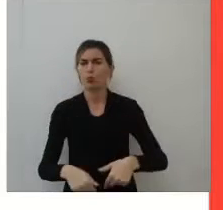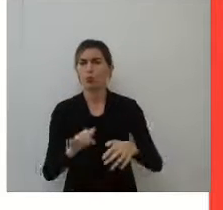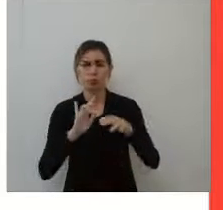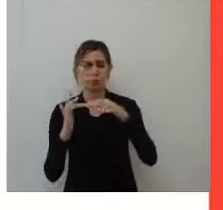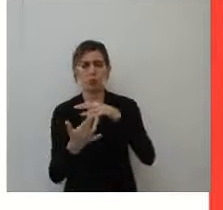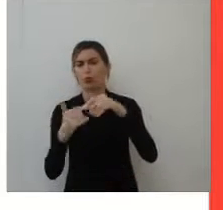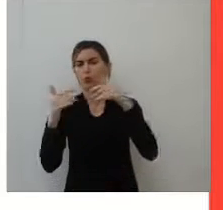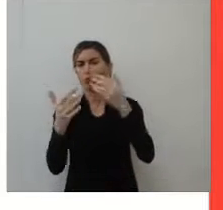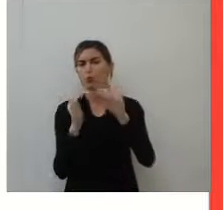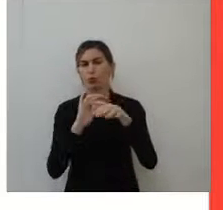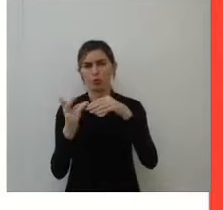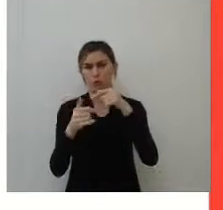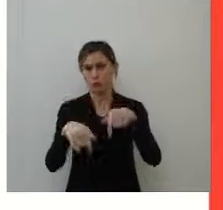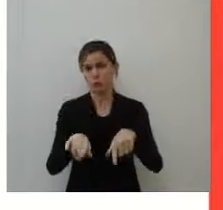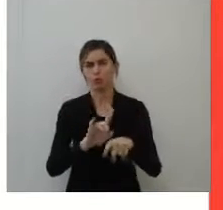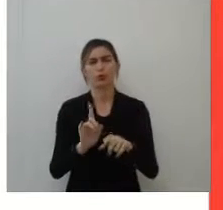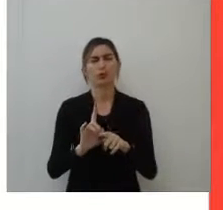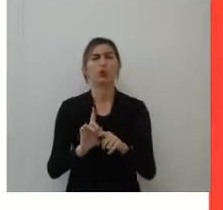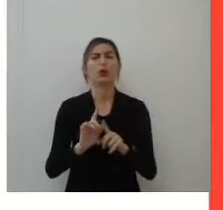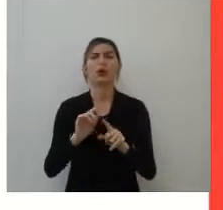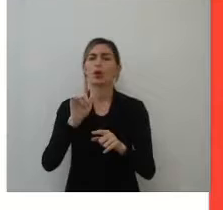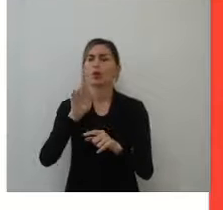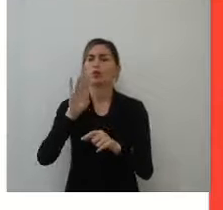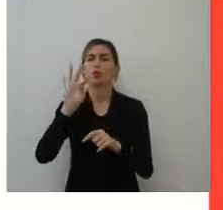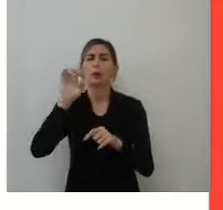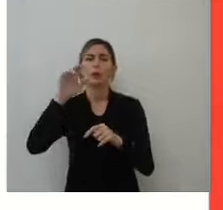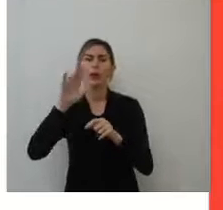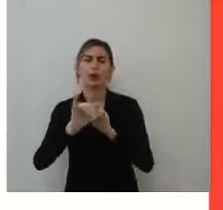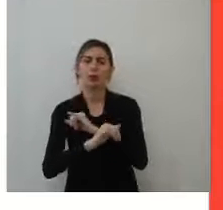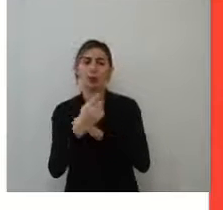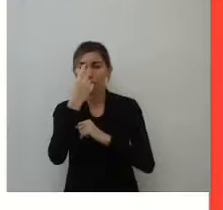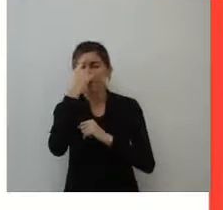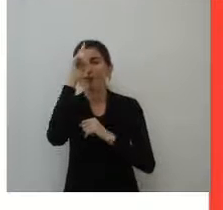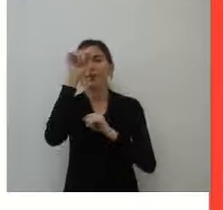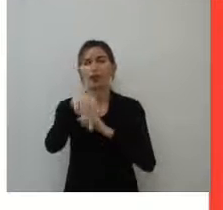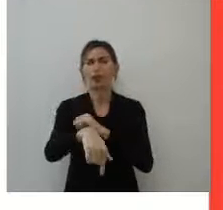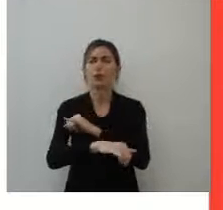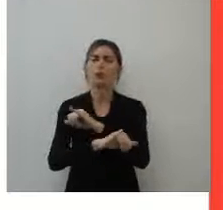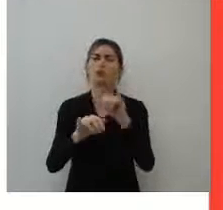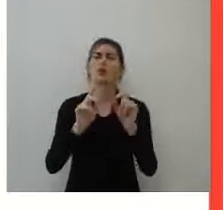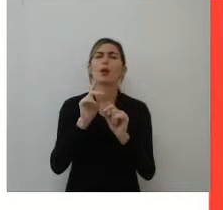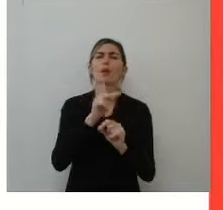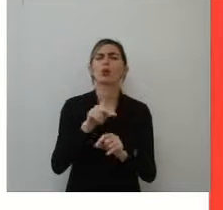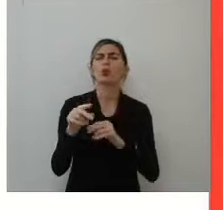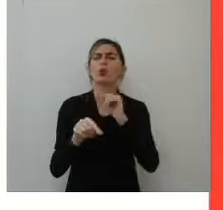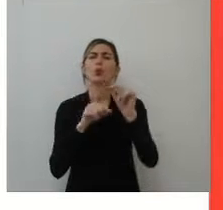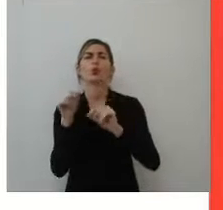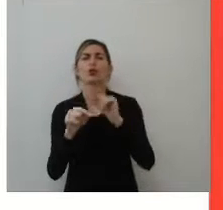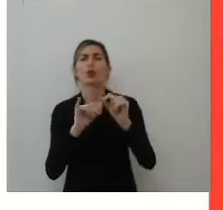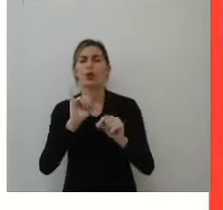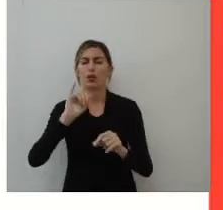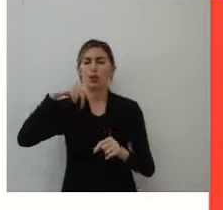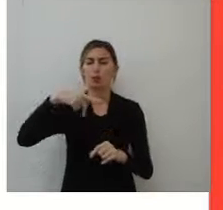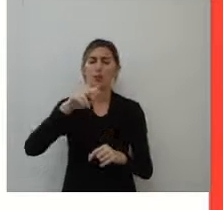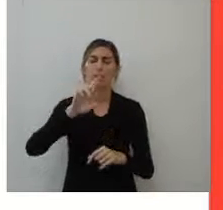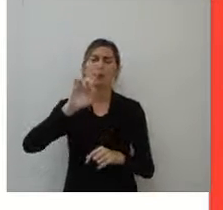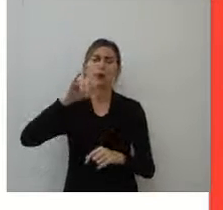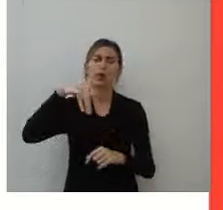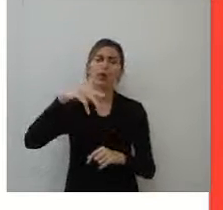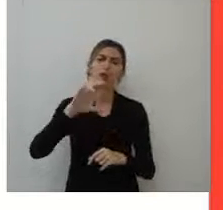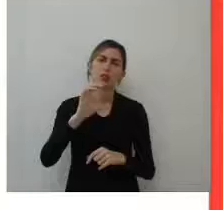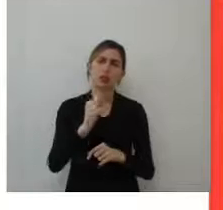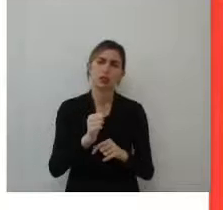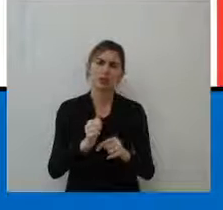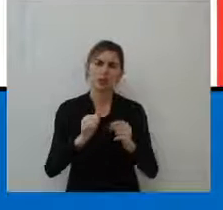hoje, no período do Renascimento. Então Gutenberg ele vai inventar a imprensa. Pessoal, mas o que era a imprensa? A imprensa é